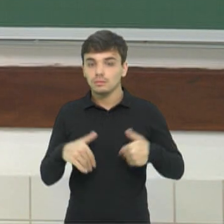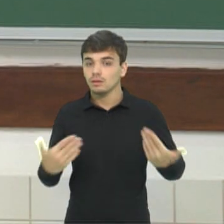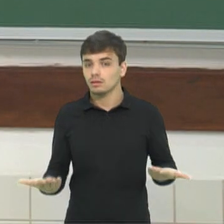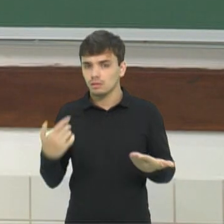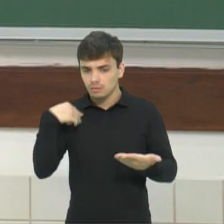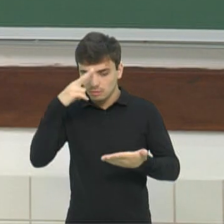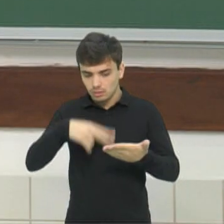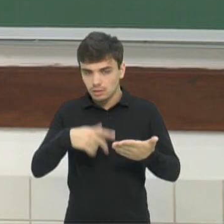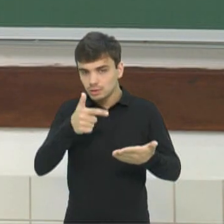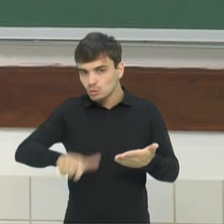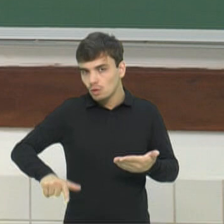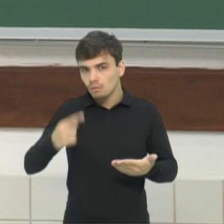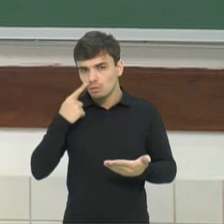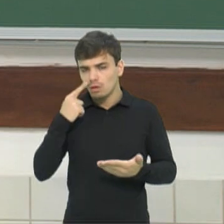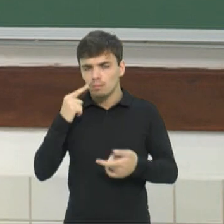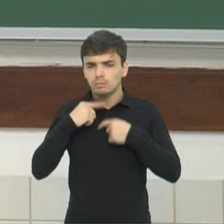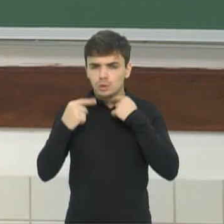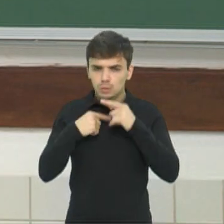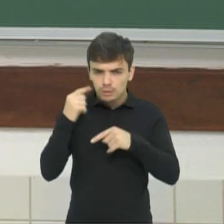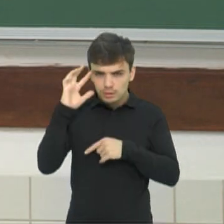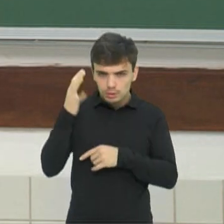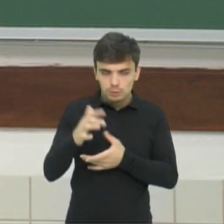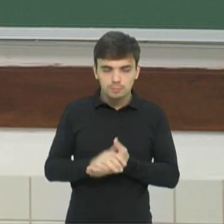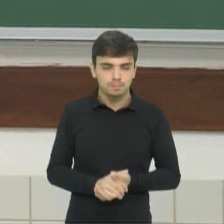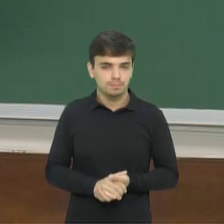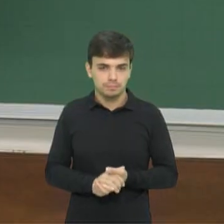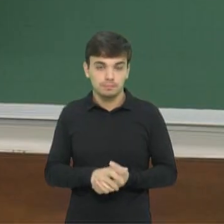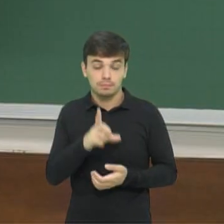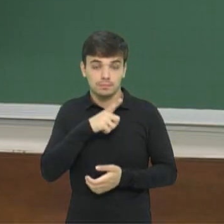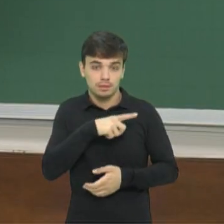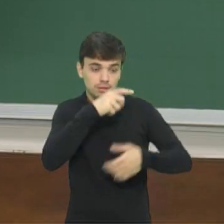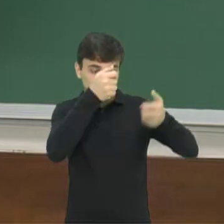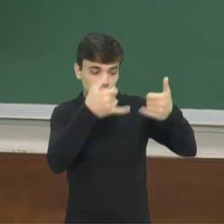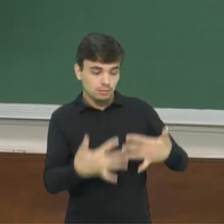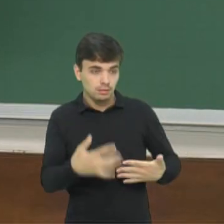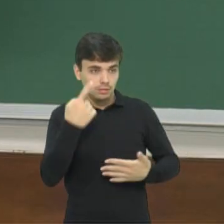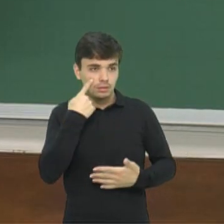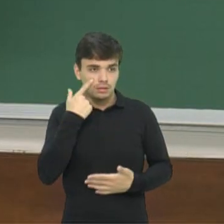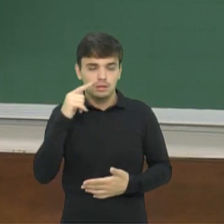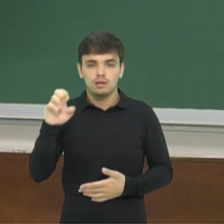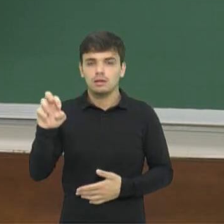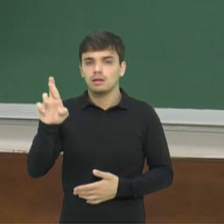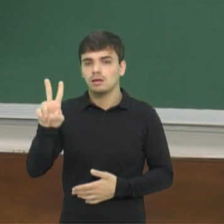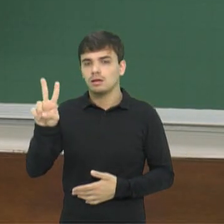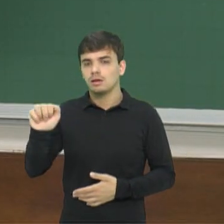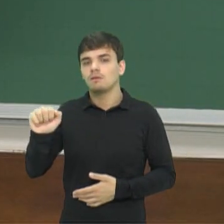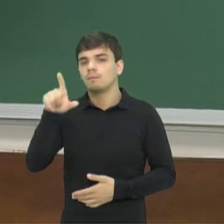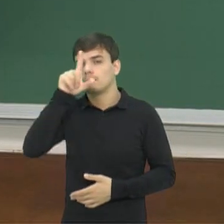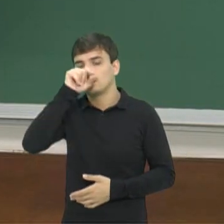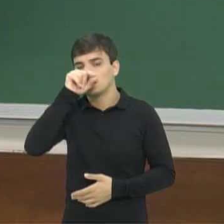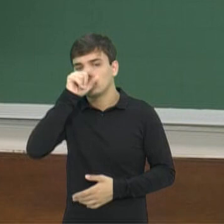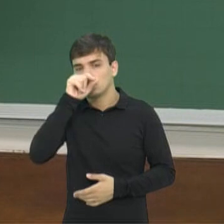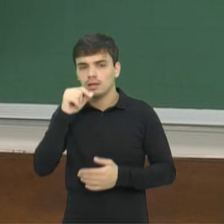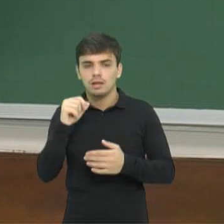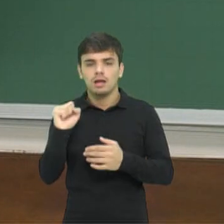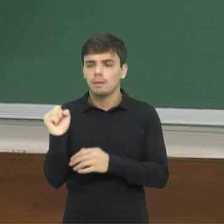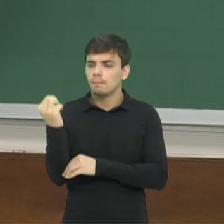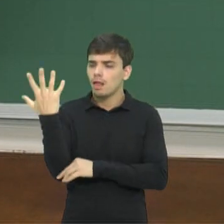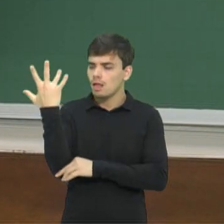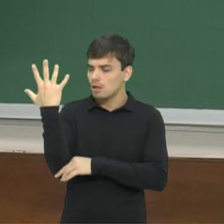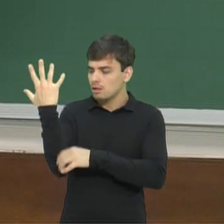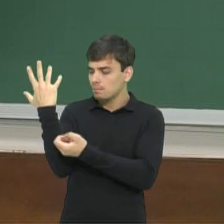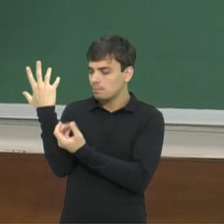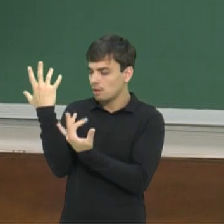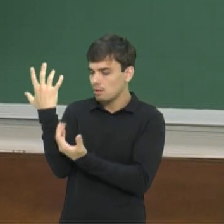Então, vamos ler de volta aqui, gente, para tirar a dúvida se você ficou. Tá dizendo aqui, ó, que a erva de passarinho é uma planta que cresce sobre as árvores. Ah, professora,